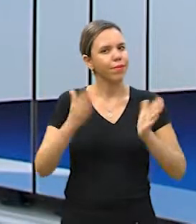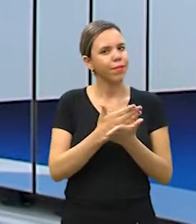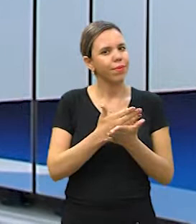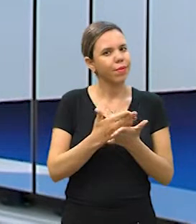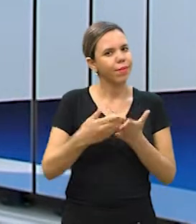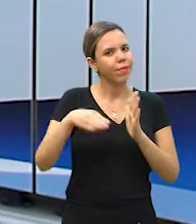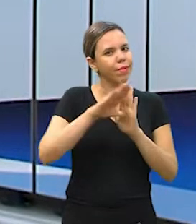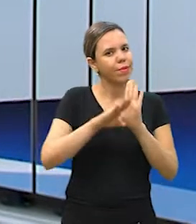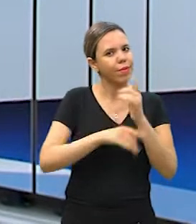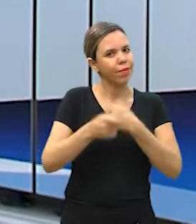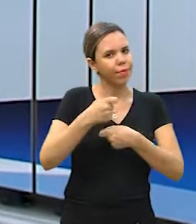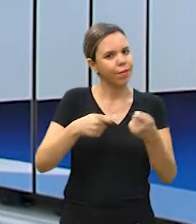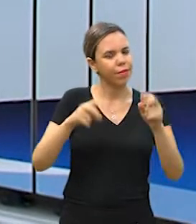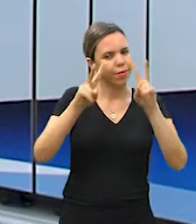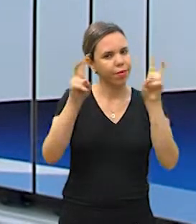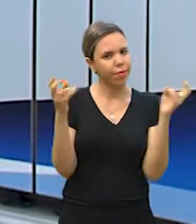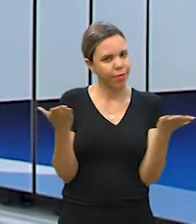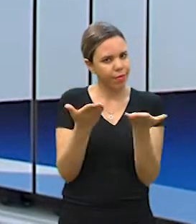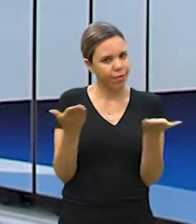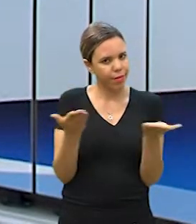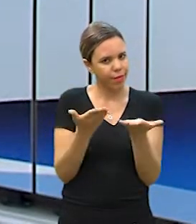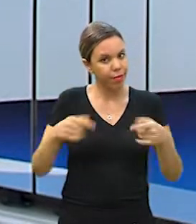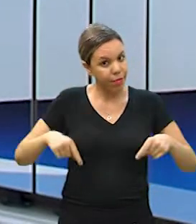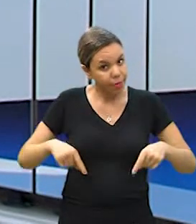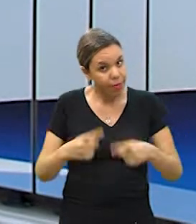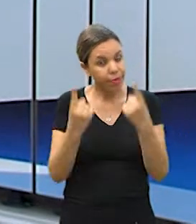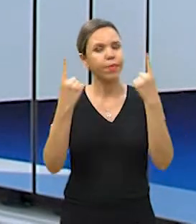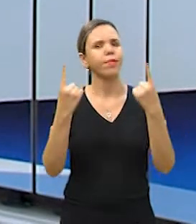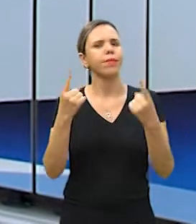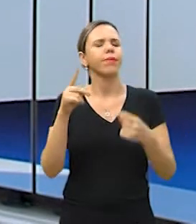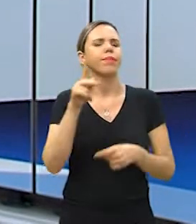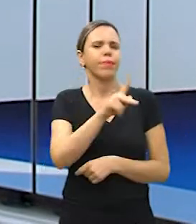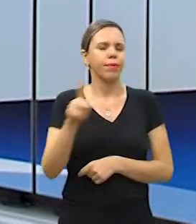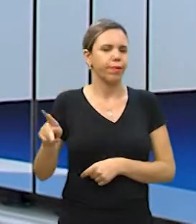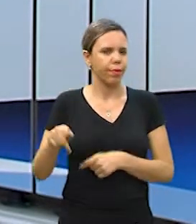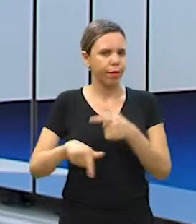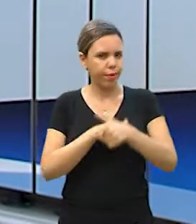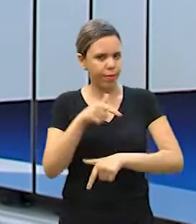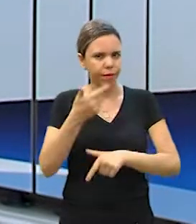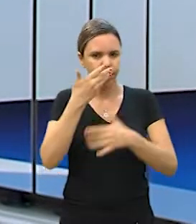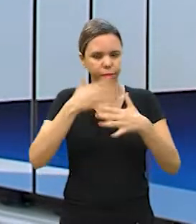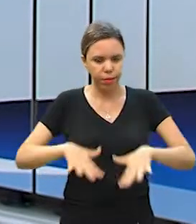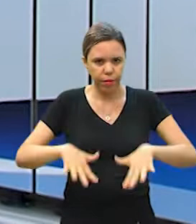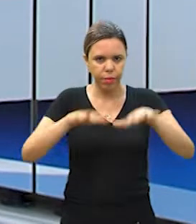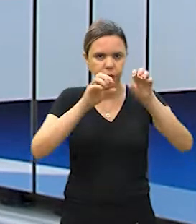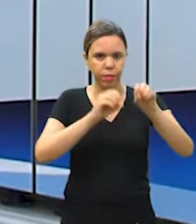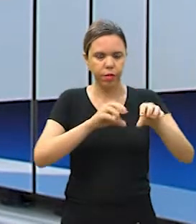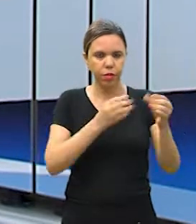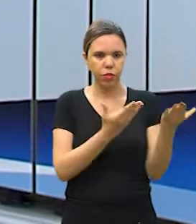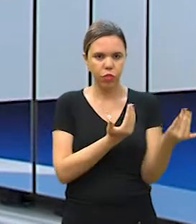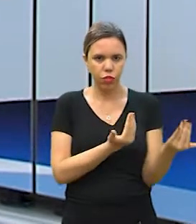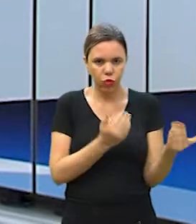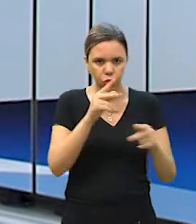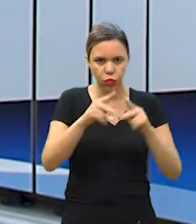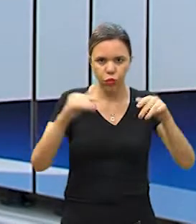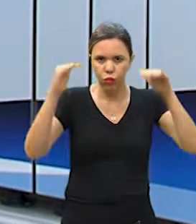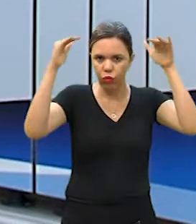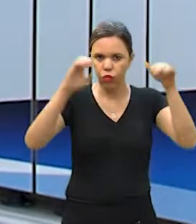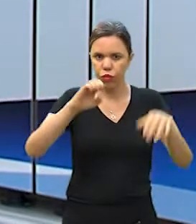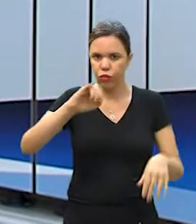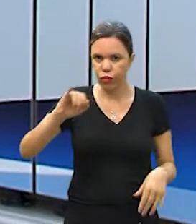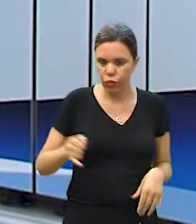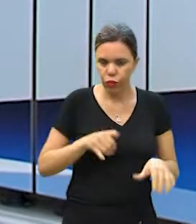Olá, começa agora o Questão de Ordem e o tema de hoje, desafios do professor, da infância à educação de jovens e